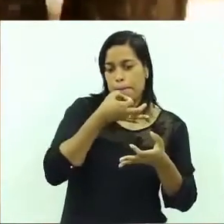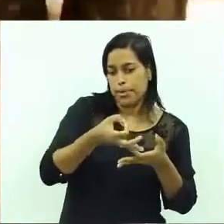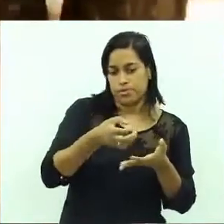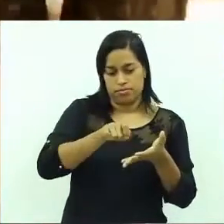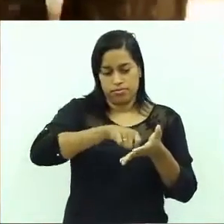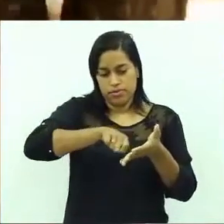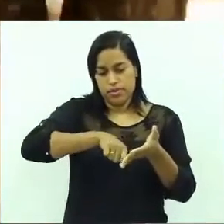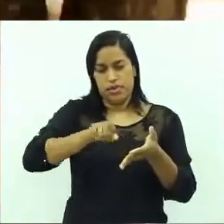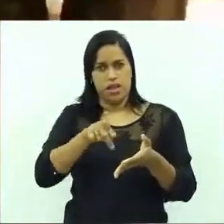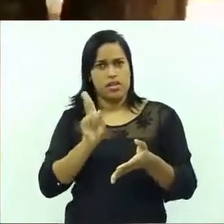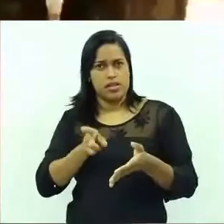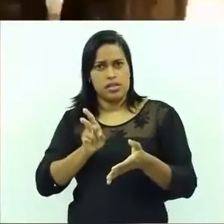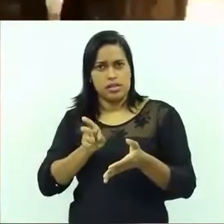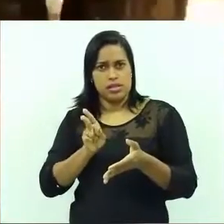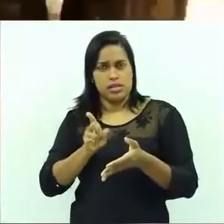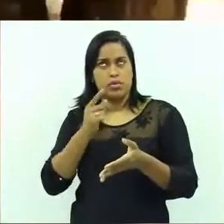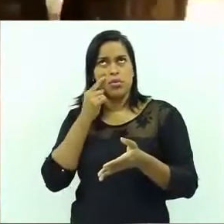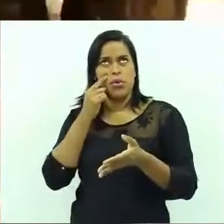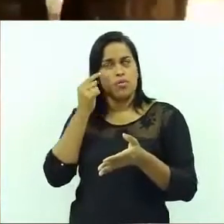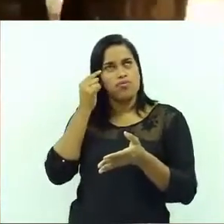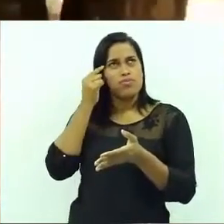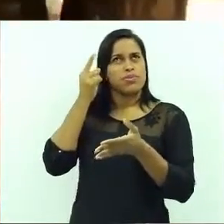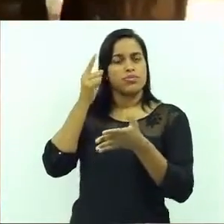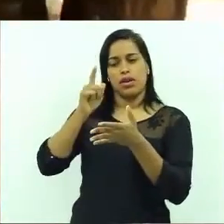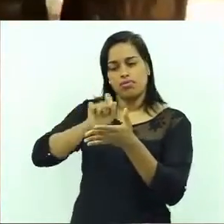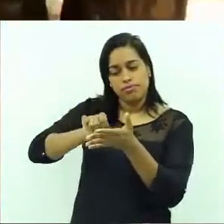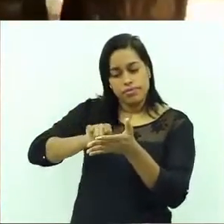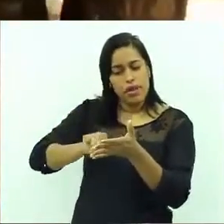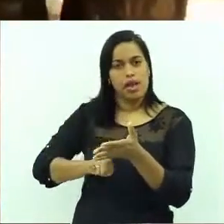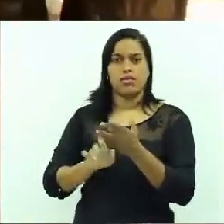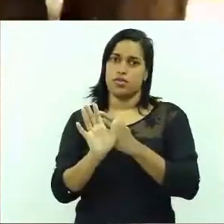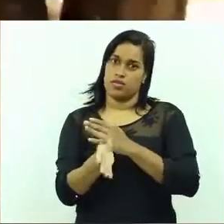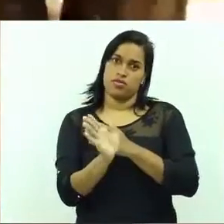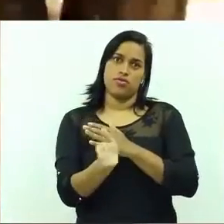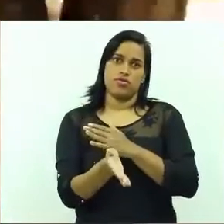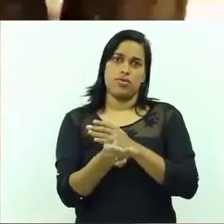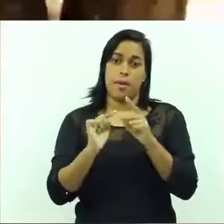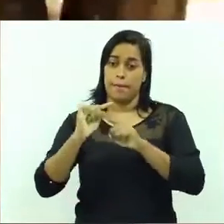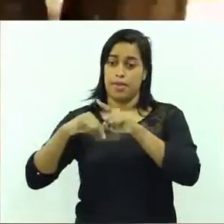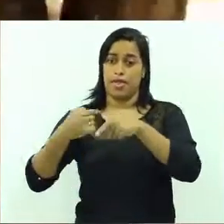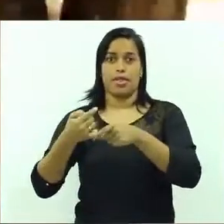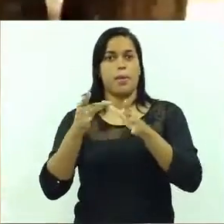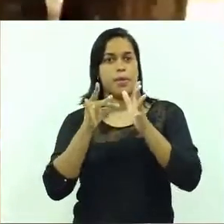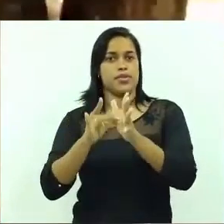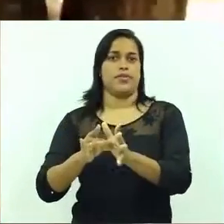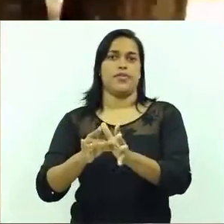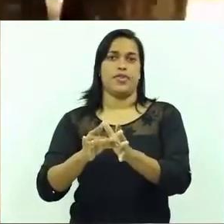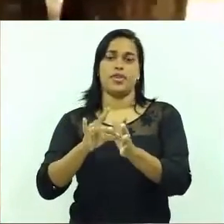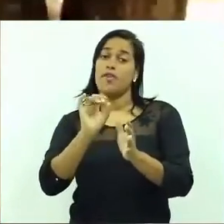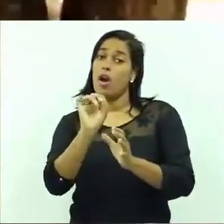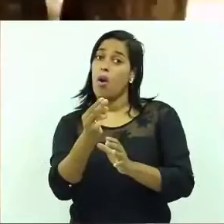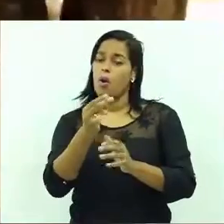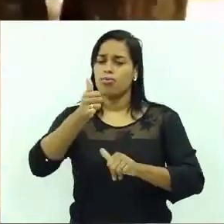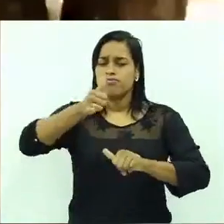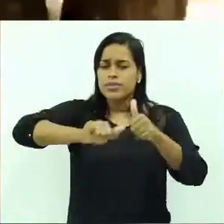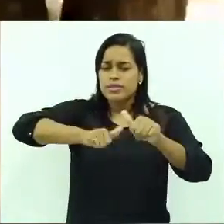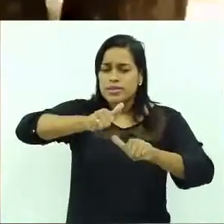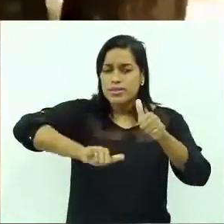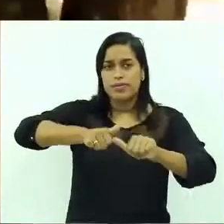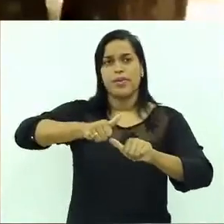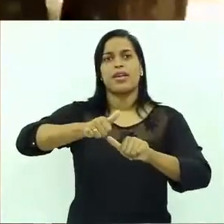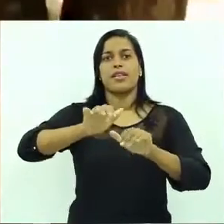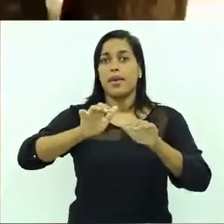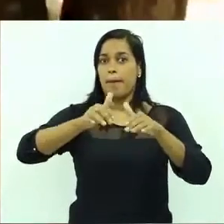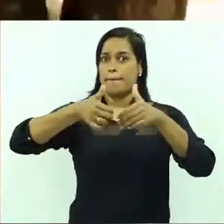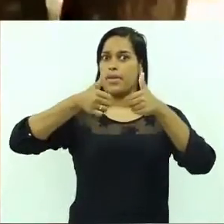hábito de andar sempre com um bloquinho, porque qualquer ideia que surge eu já anoto para depois a gente implementar, ou pelo menos analisar melhor aquela ideia